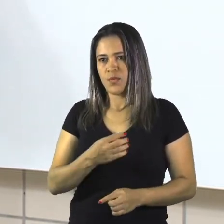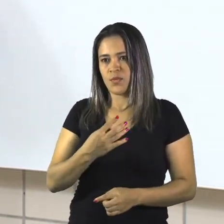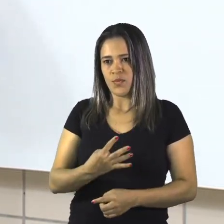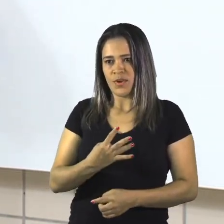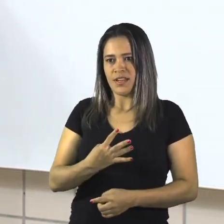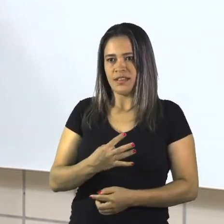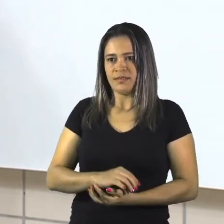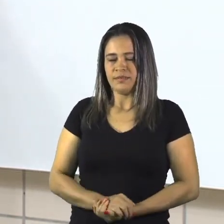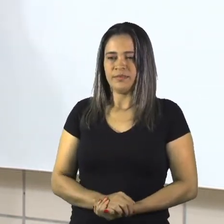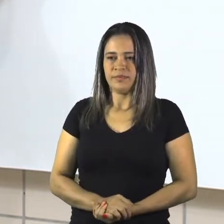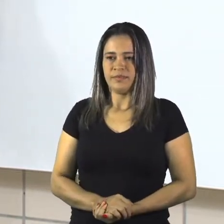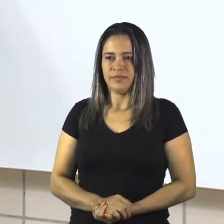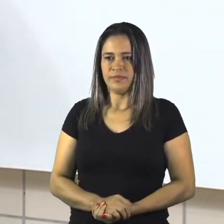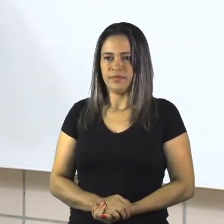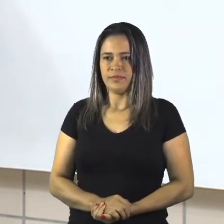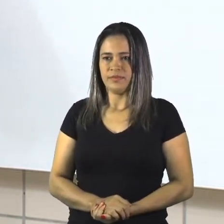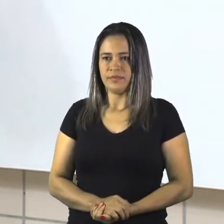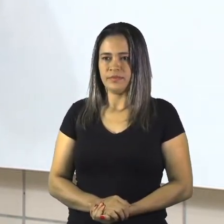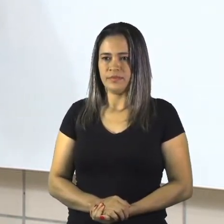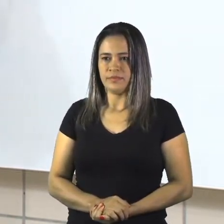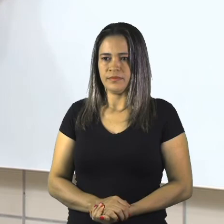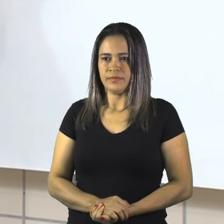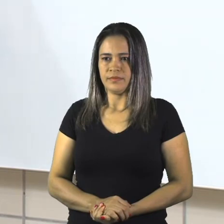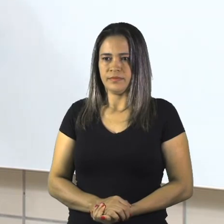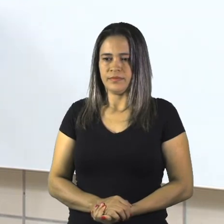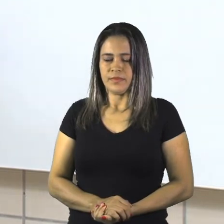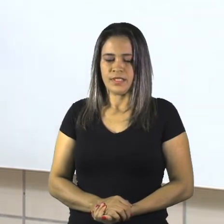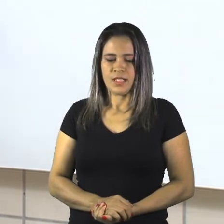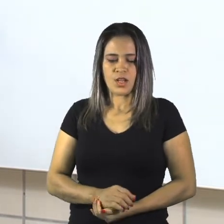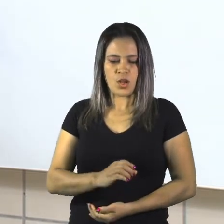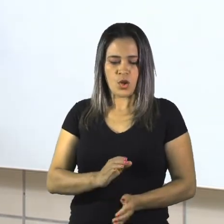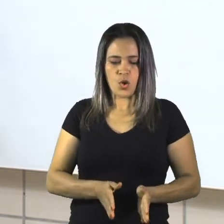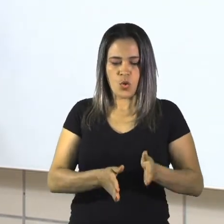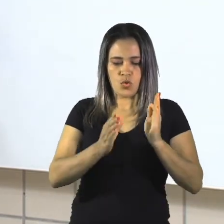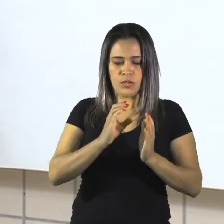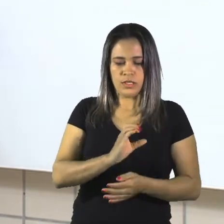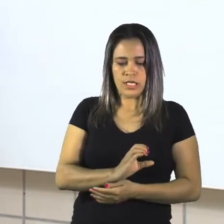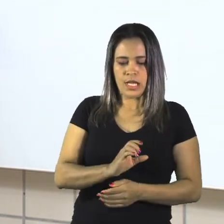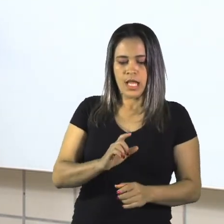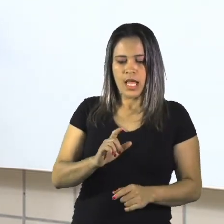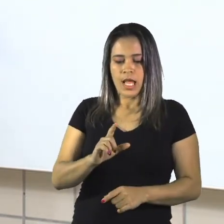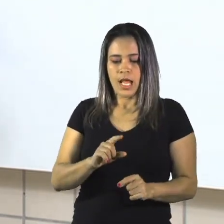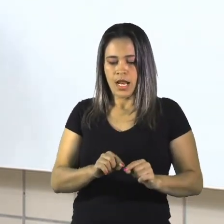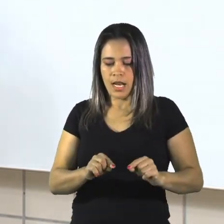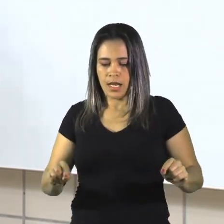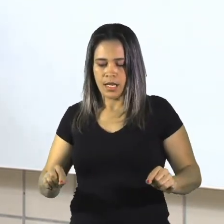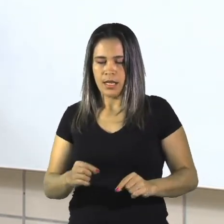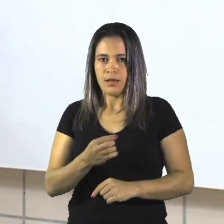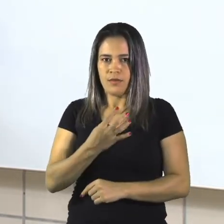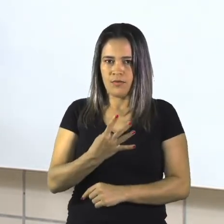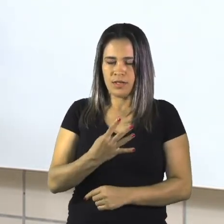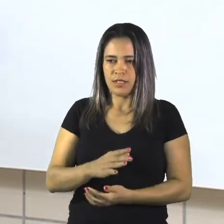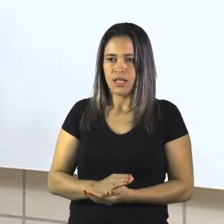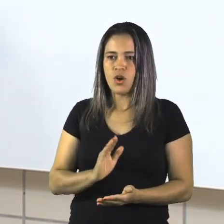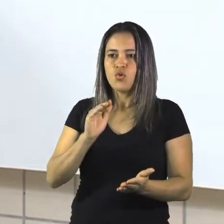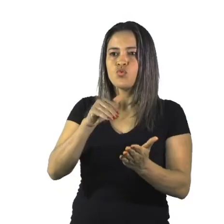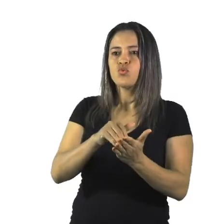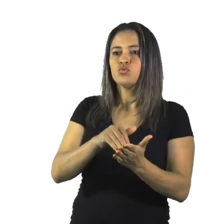4, né? Coluna C, linha 4. E aí, por último, ele está